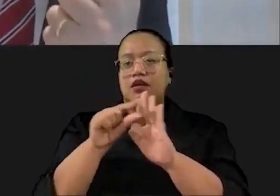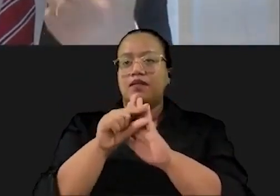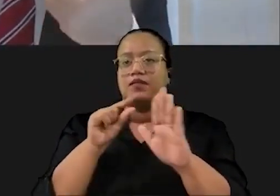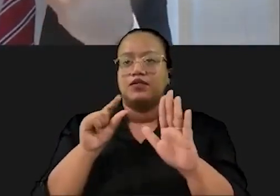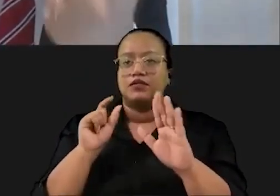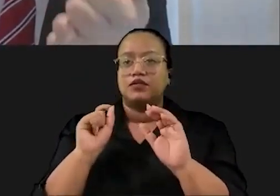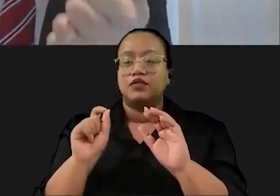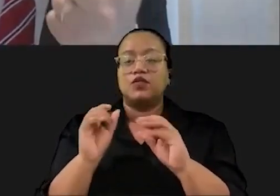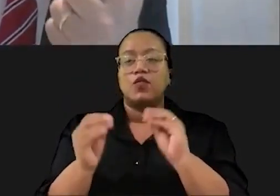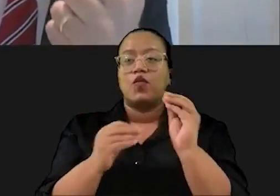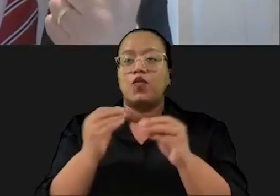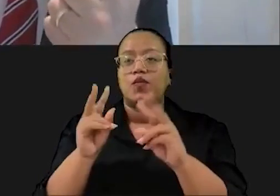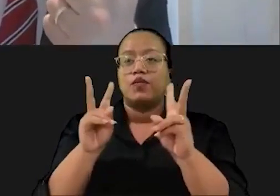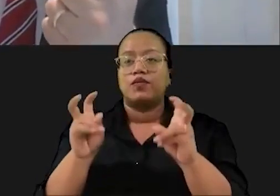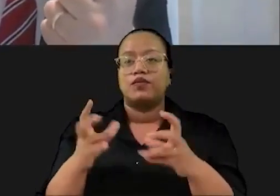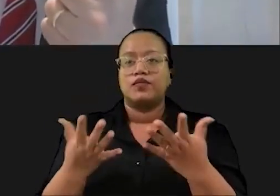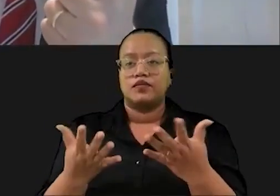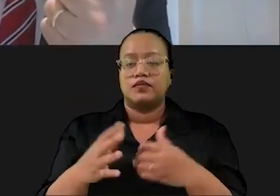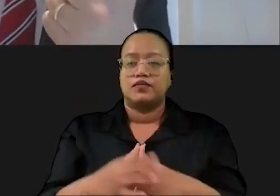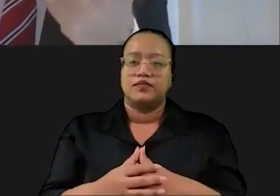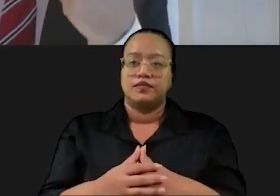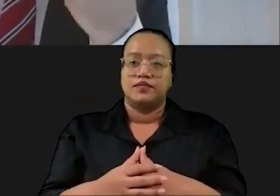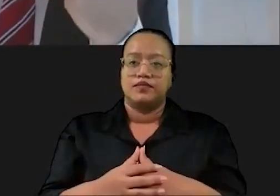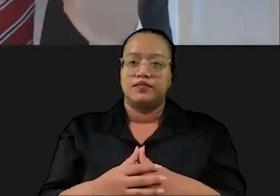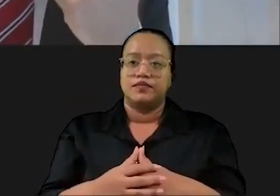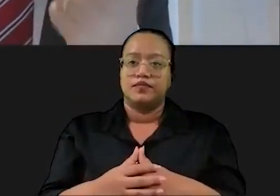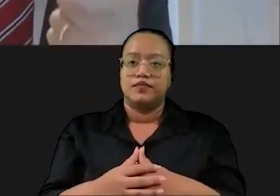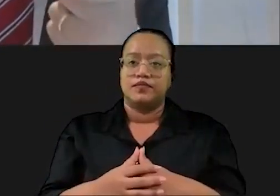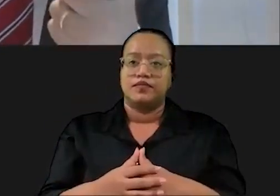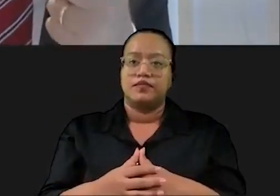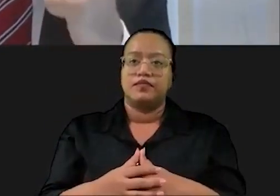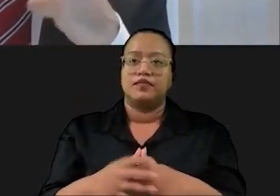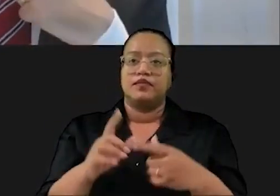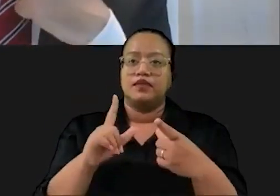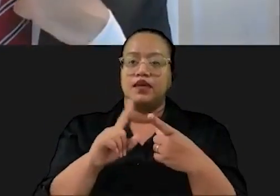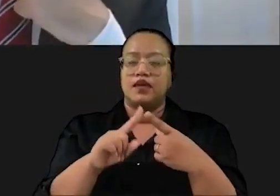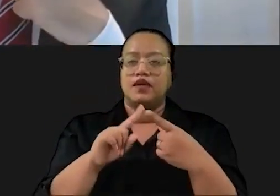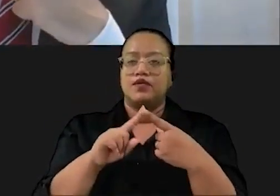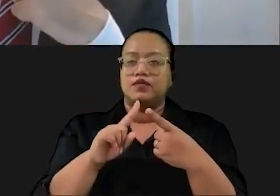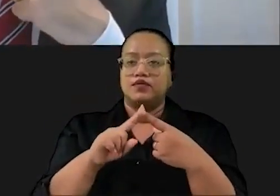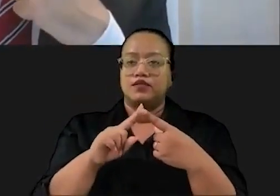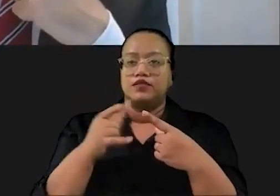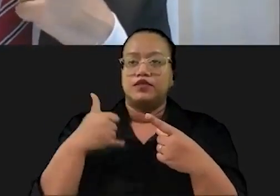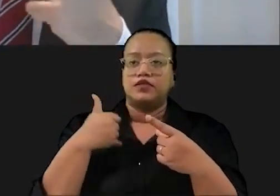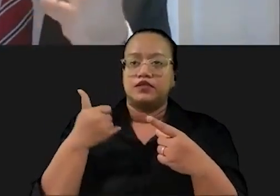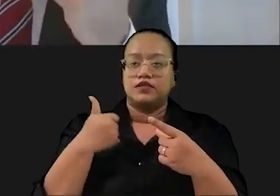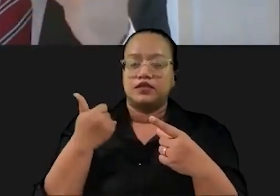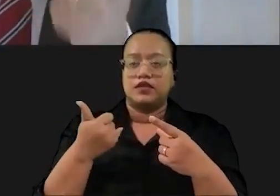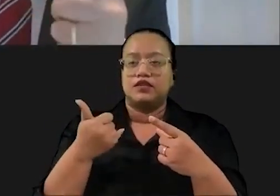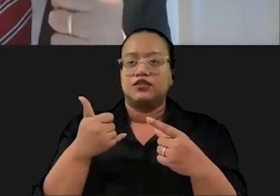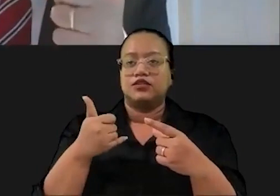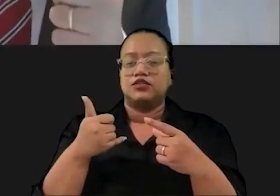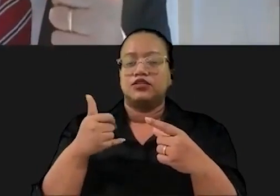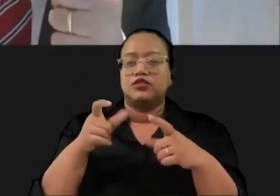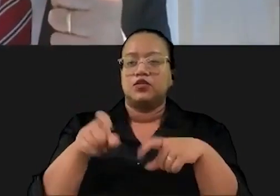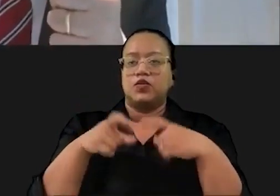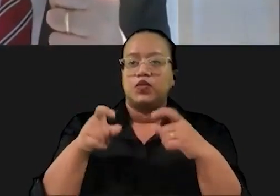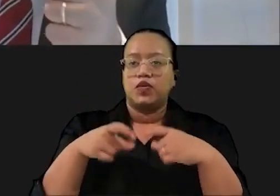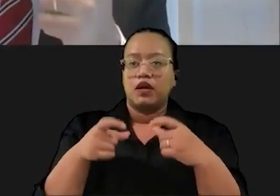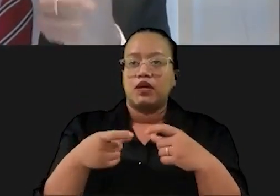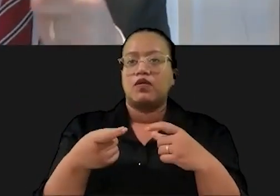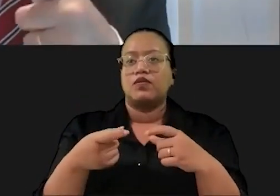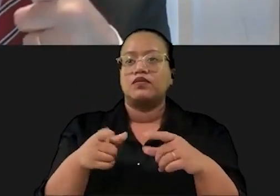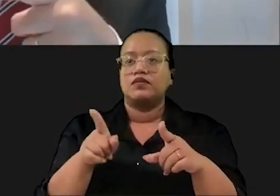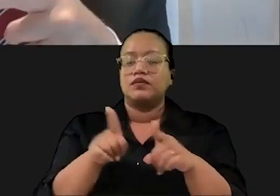cuja controvérsia seja aposentadoria por idade rural e híbrida. No caso de aposentadoria por idade rural, no mínimo tem que ter 2 provas